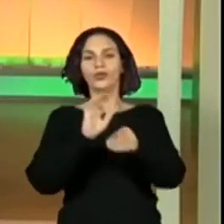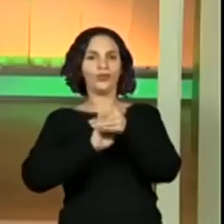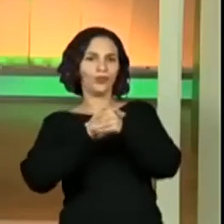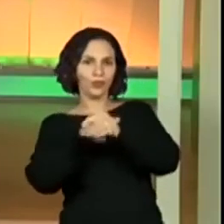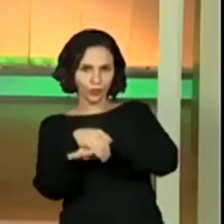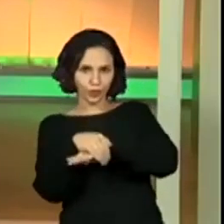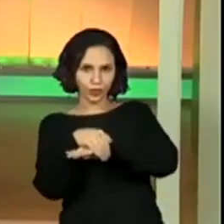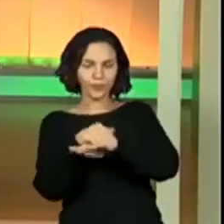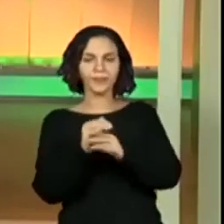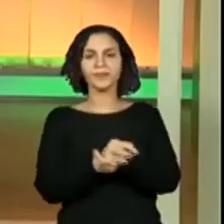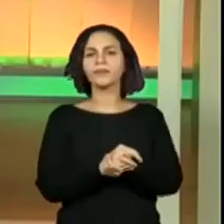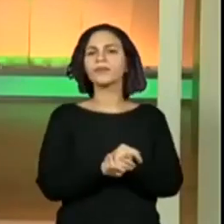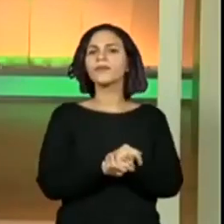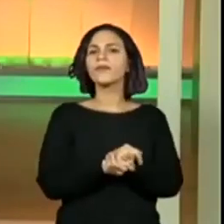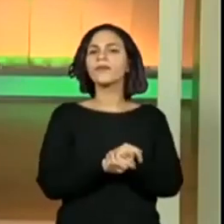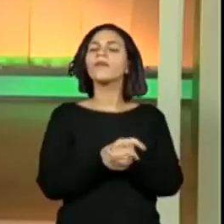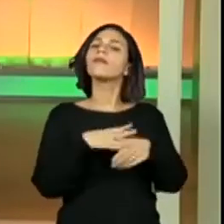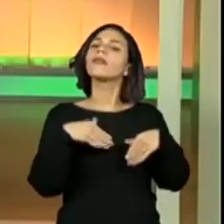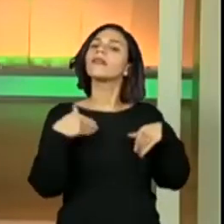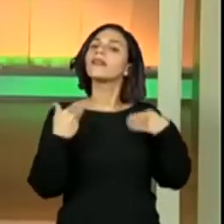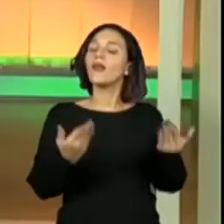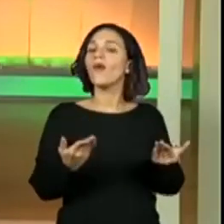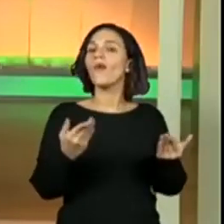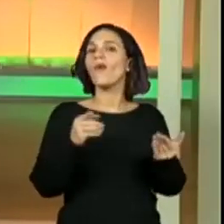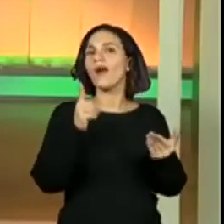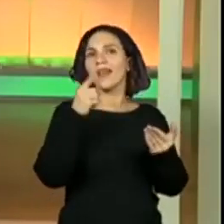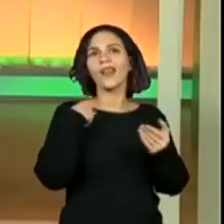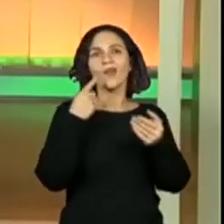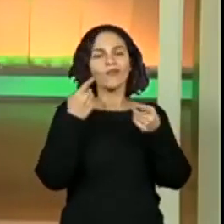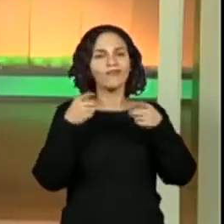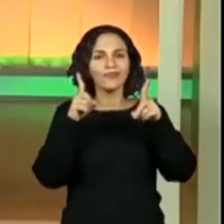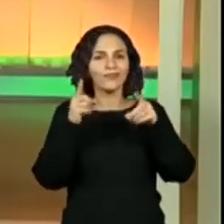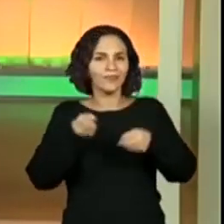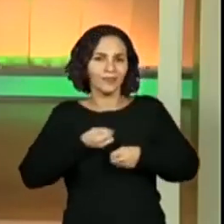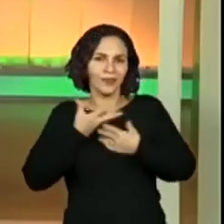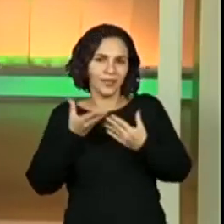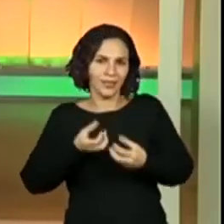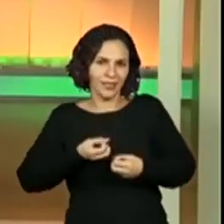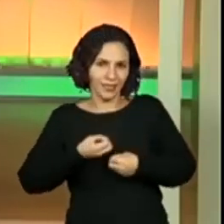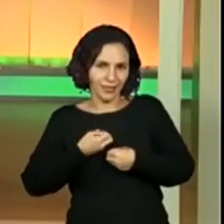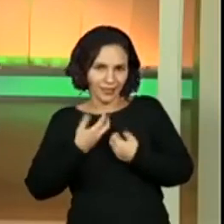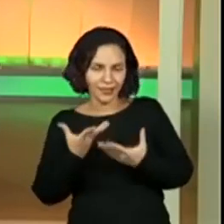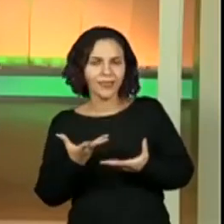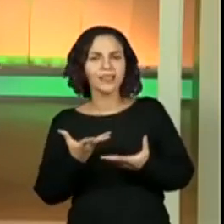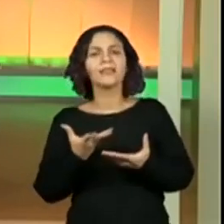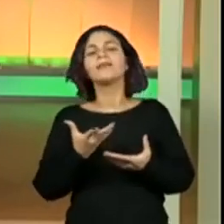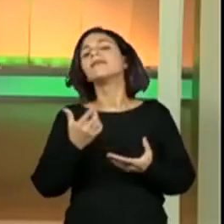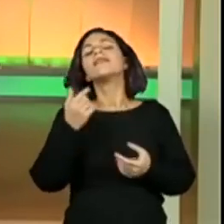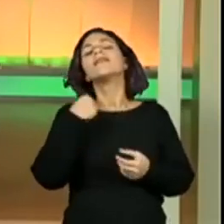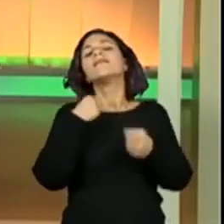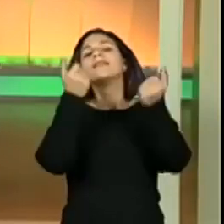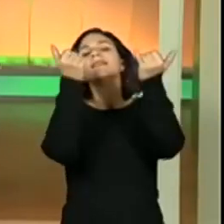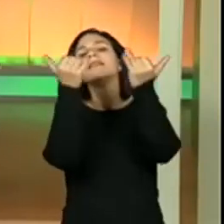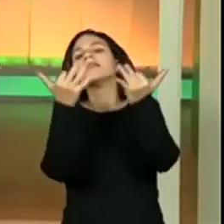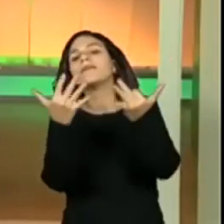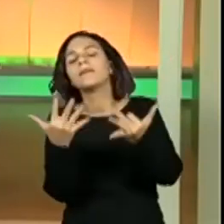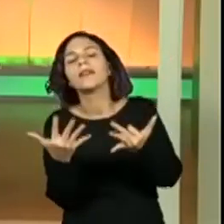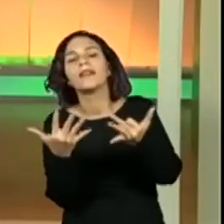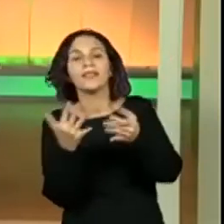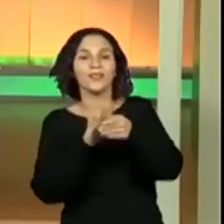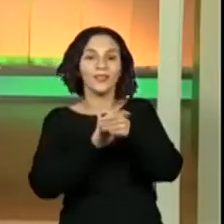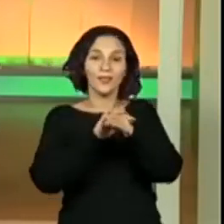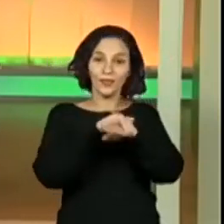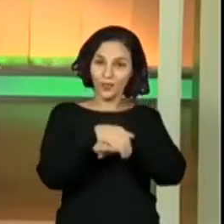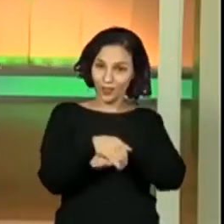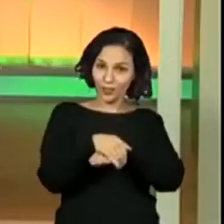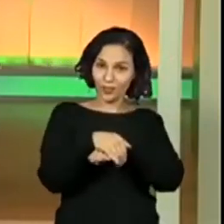E aqui eu fiz uma pequena poesia para falar um pouquinho da noite e através